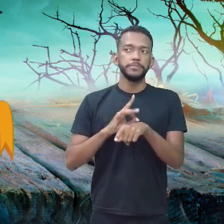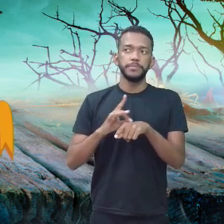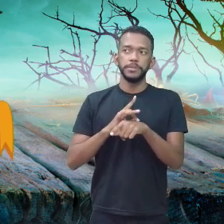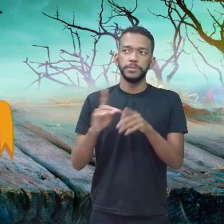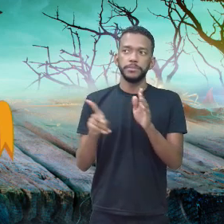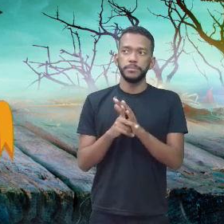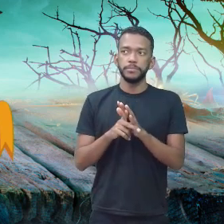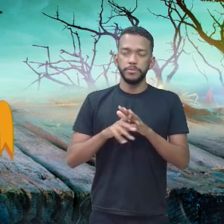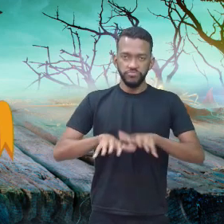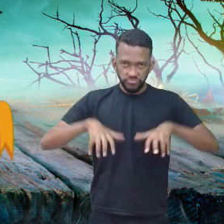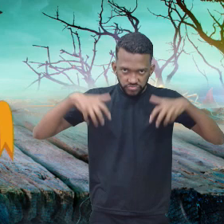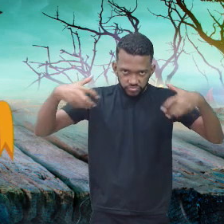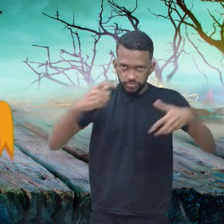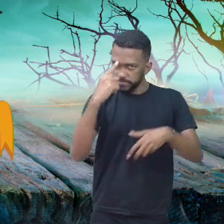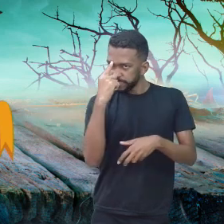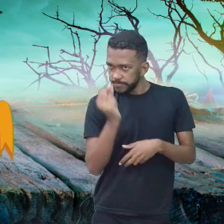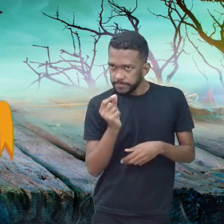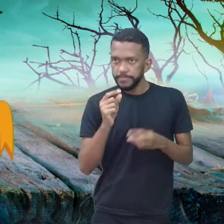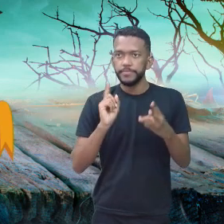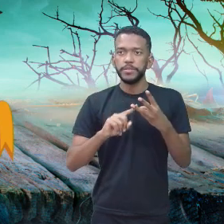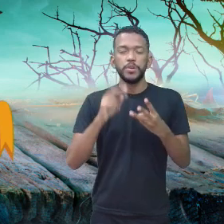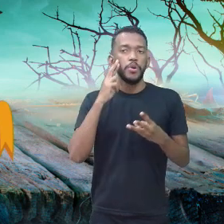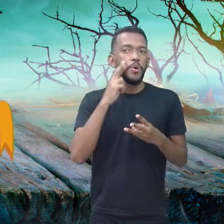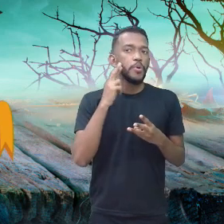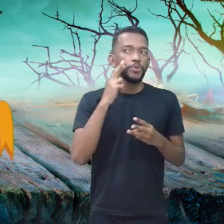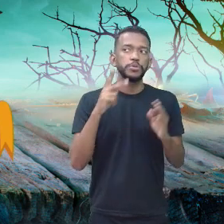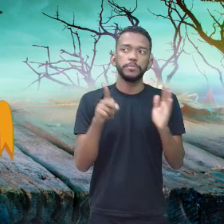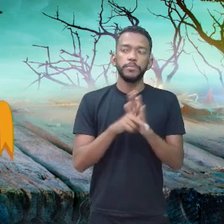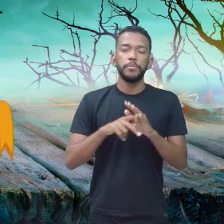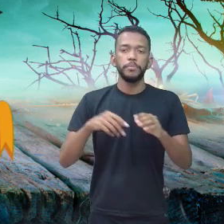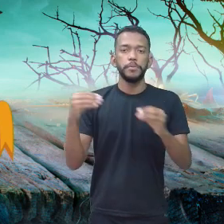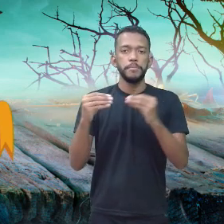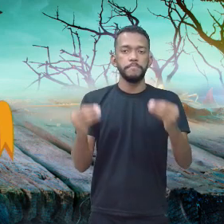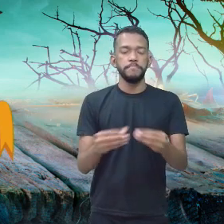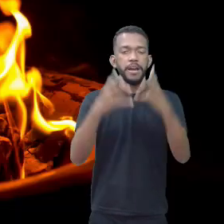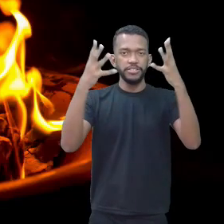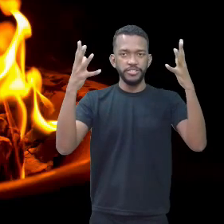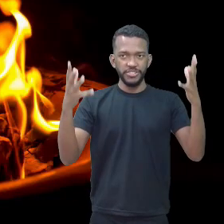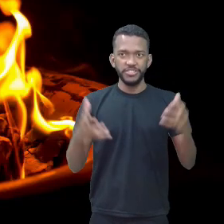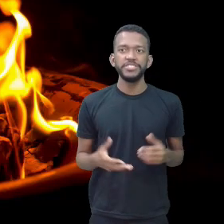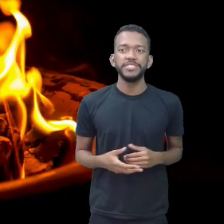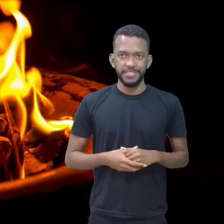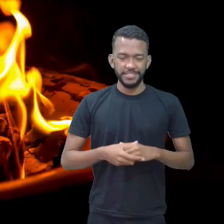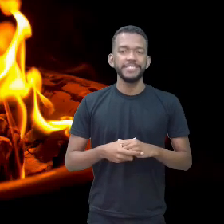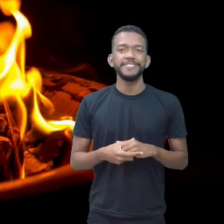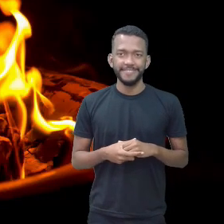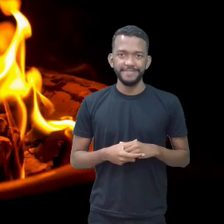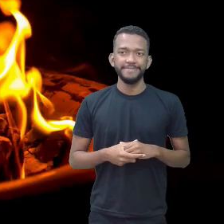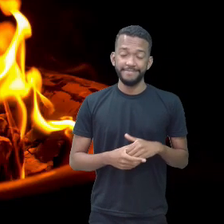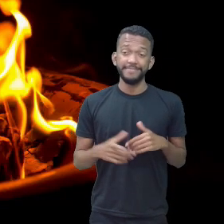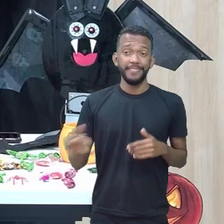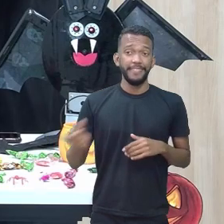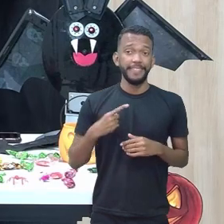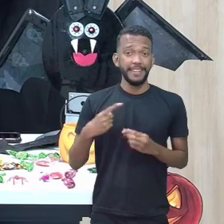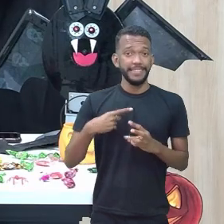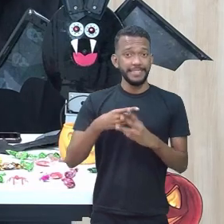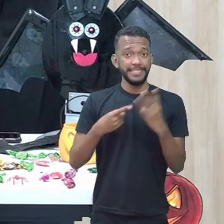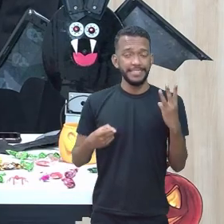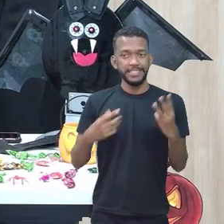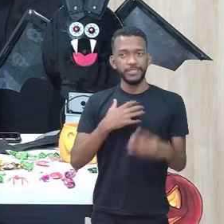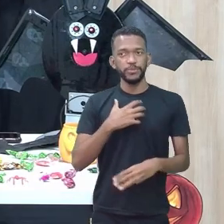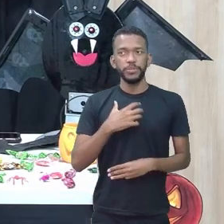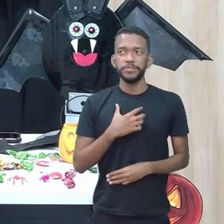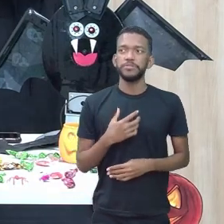dos magos, das bruxas, e o roxo é a cor da magia do Halloween. Então tá aí as três situações.